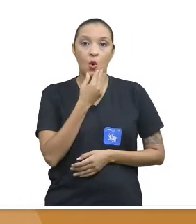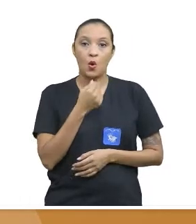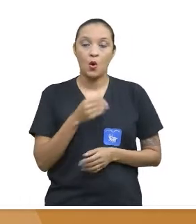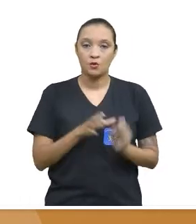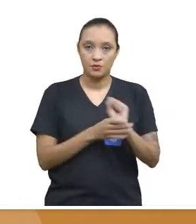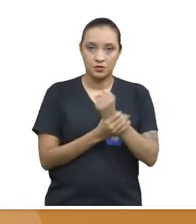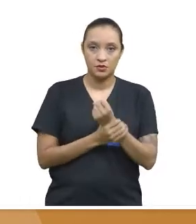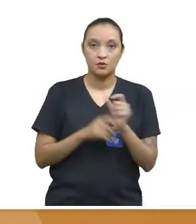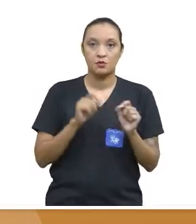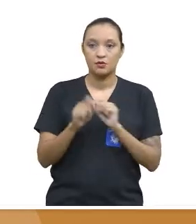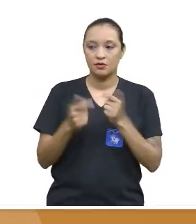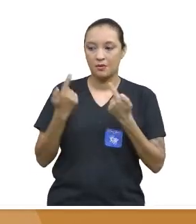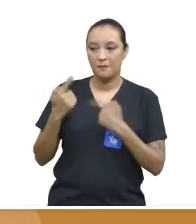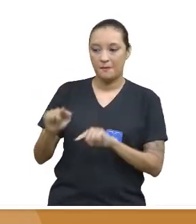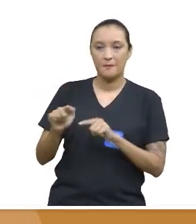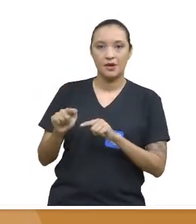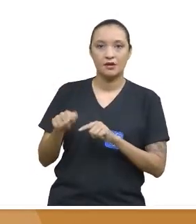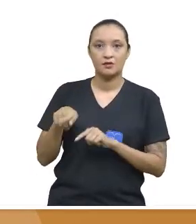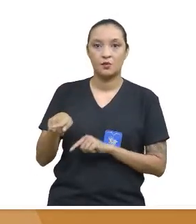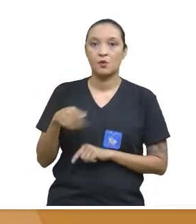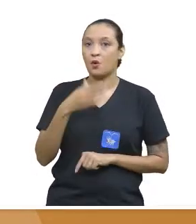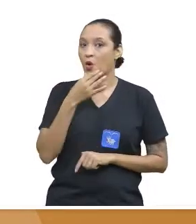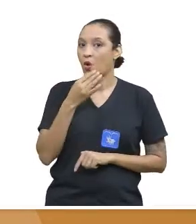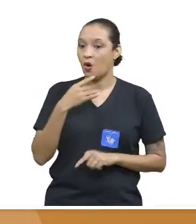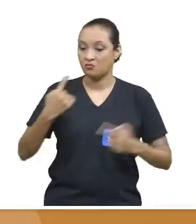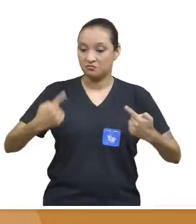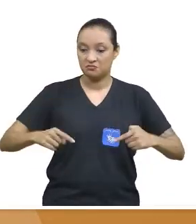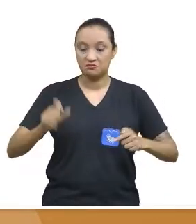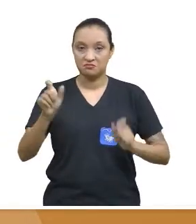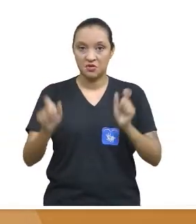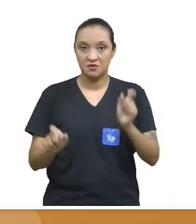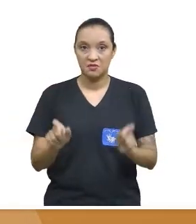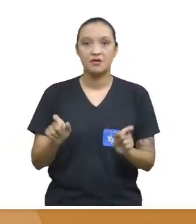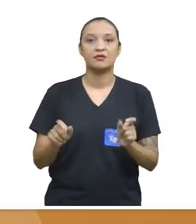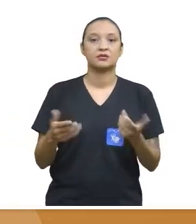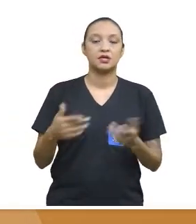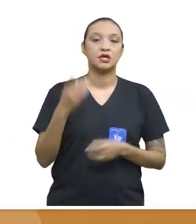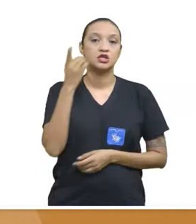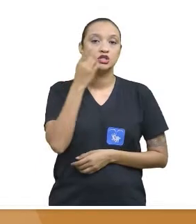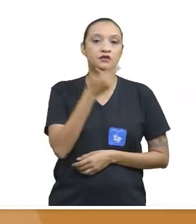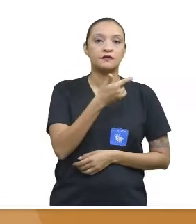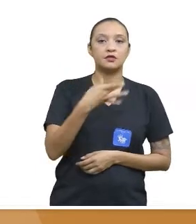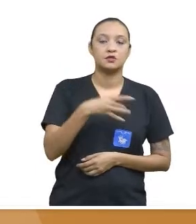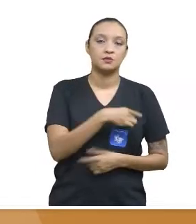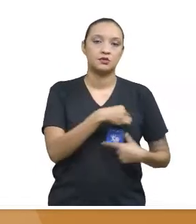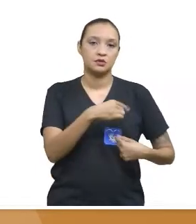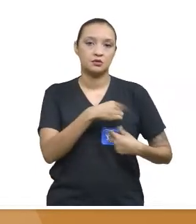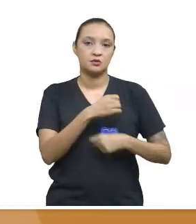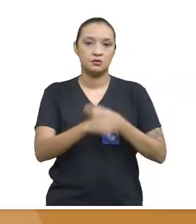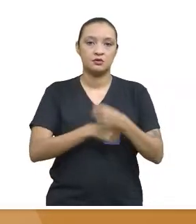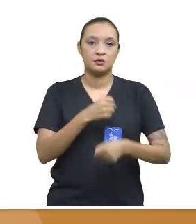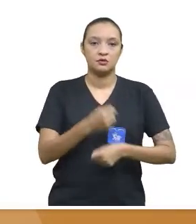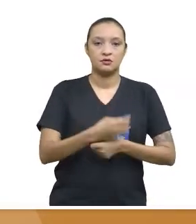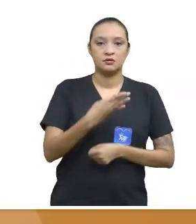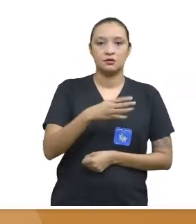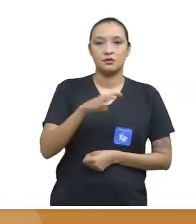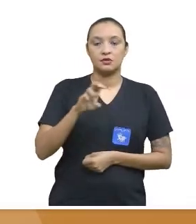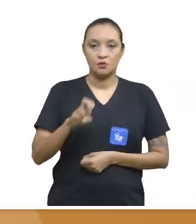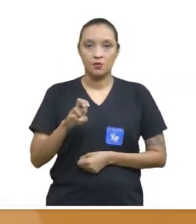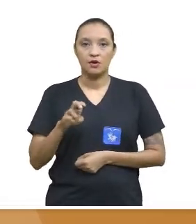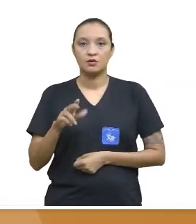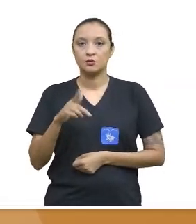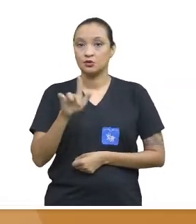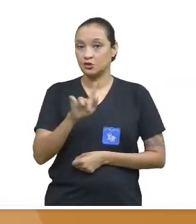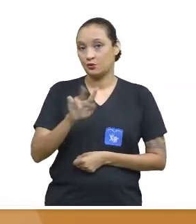contra a vida do seu inimigo público, número 1. E isso faz com que, no dia 24 de agosto de 54, Getúlio Vargas cometa